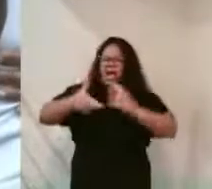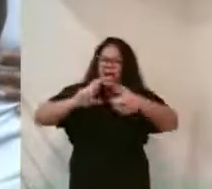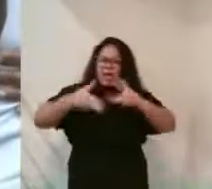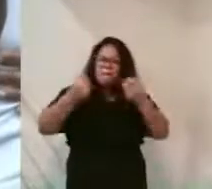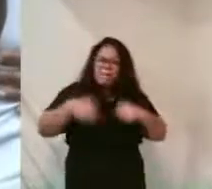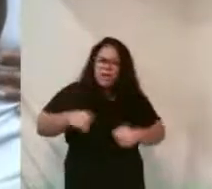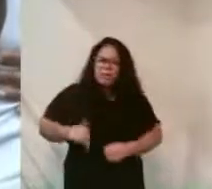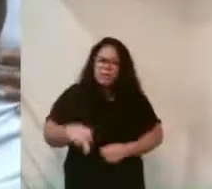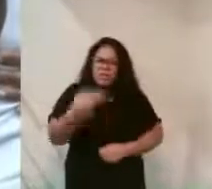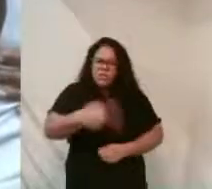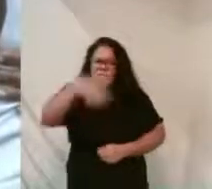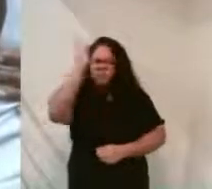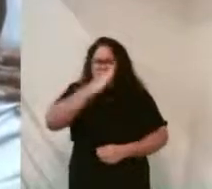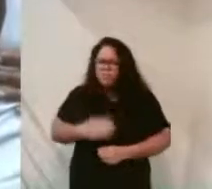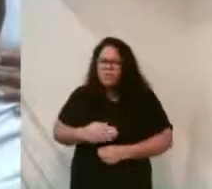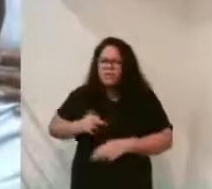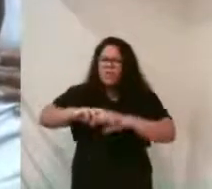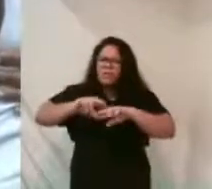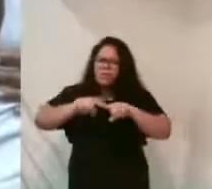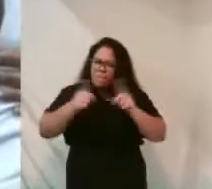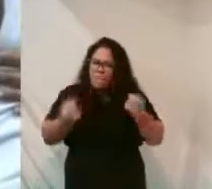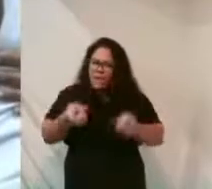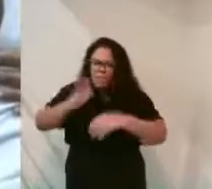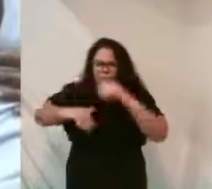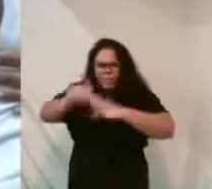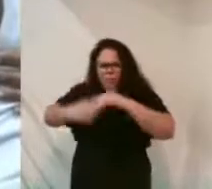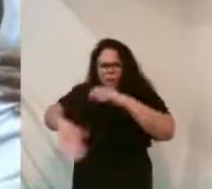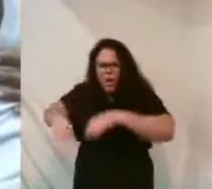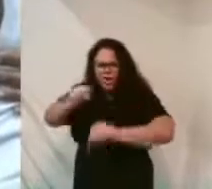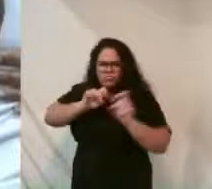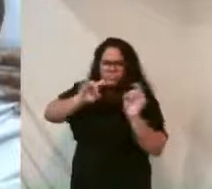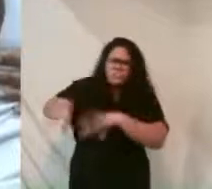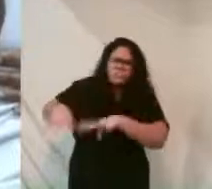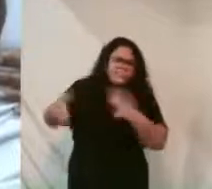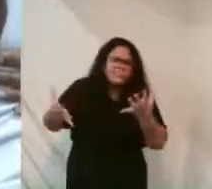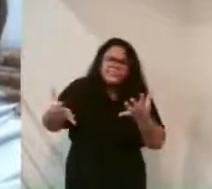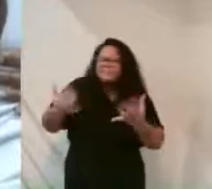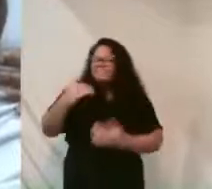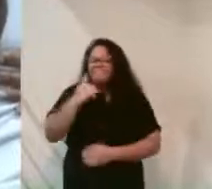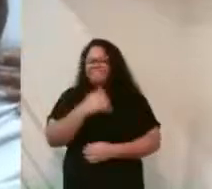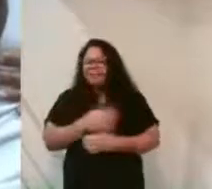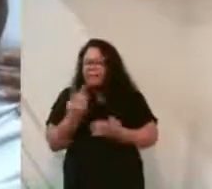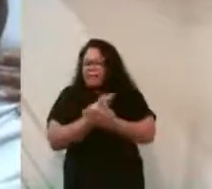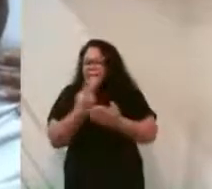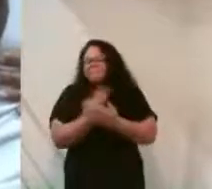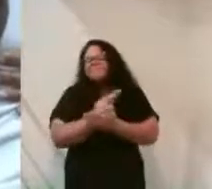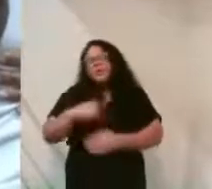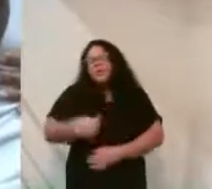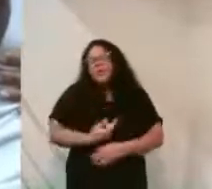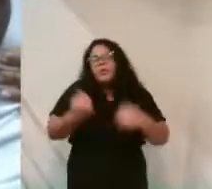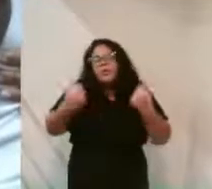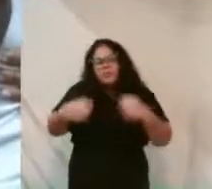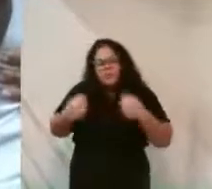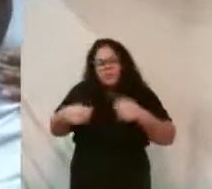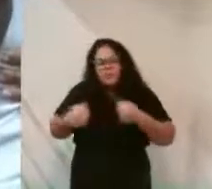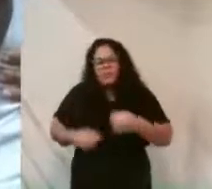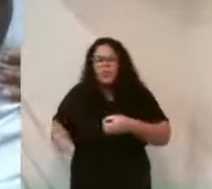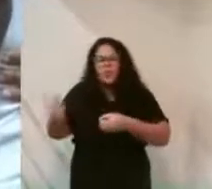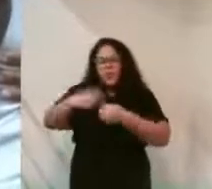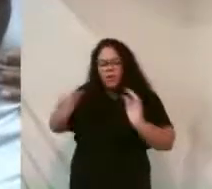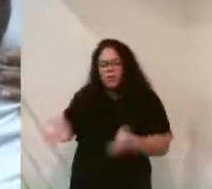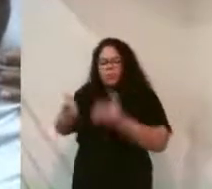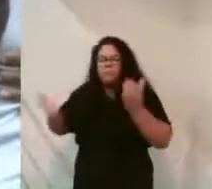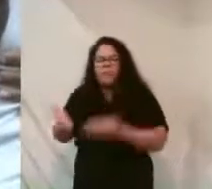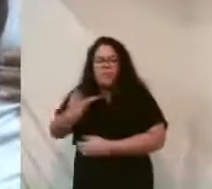sem a figura do catador. É preciso resgatar os catadores e catadoras que se encontram